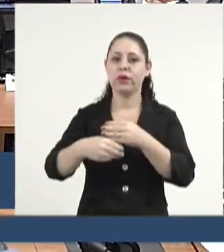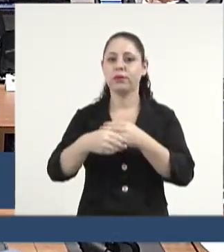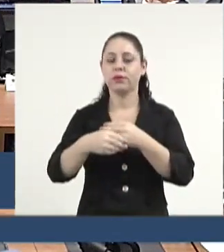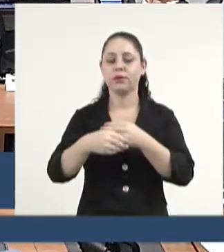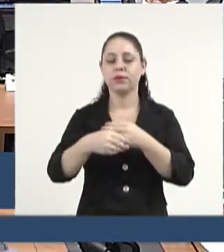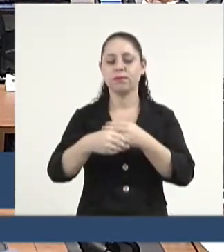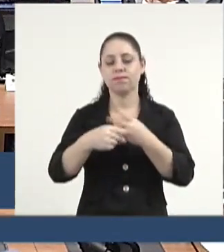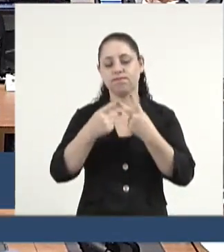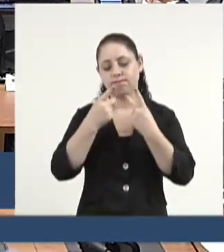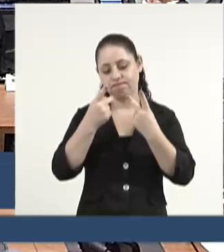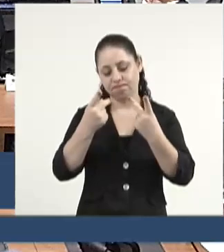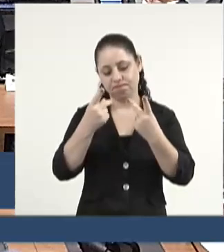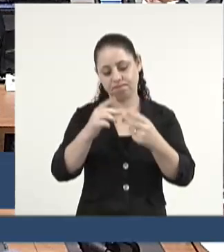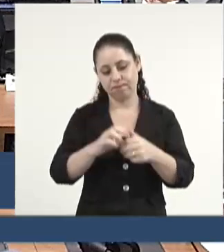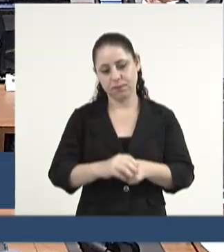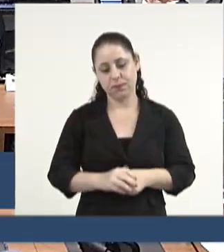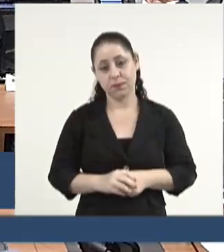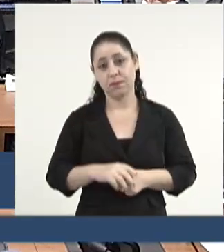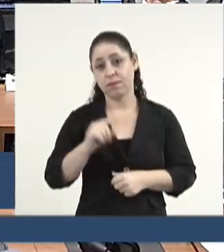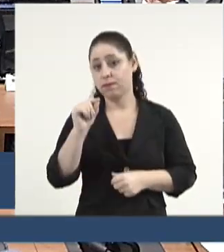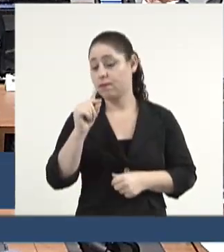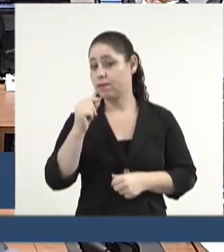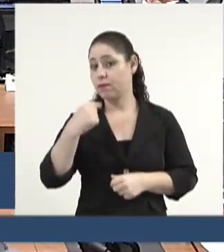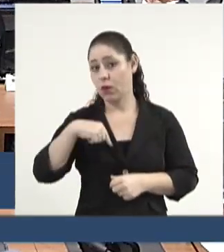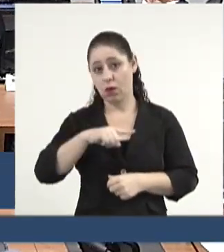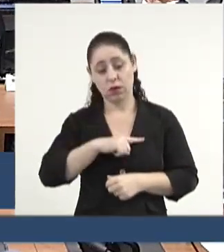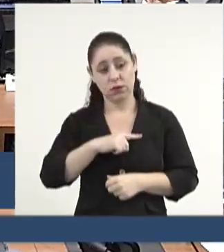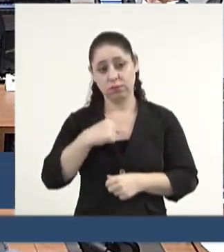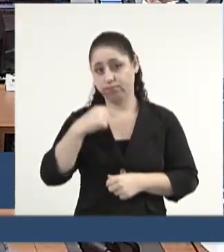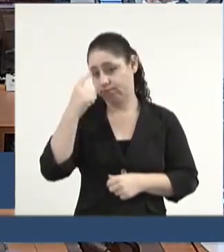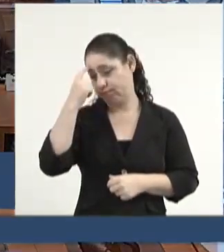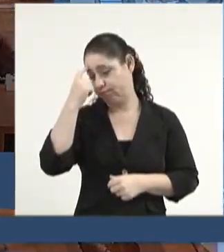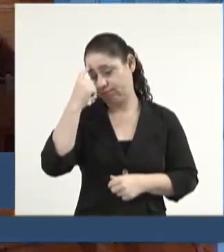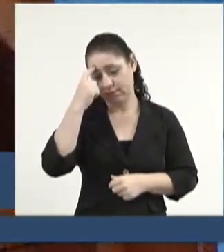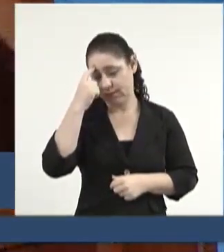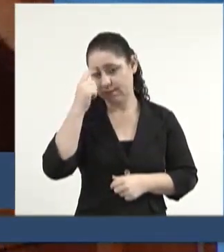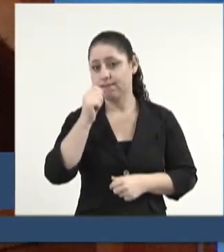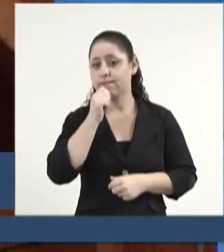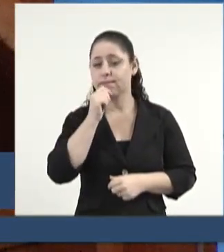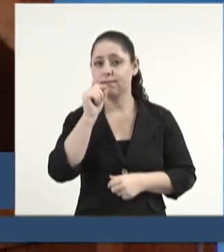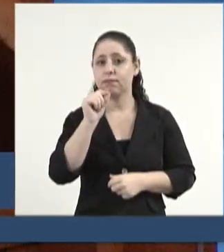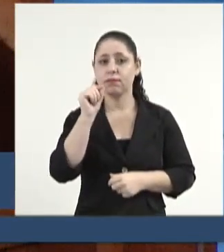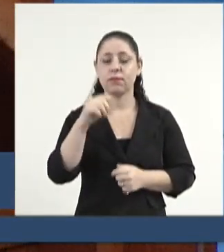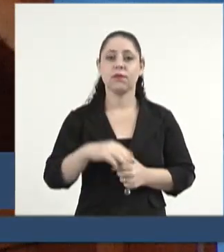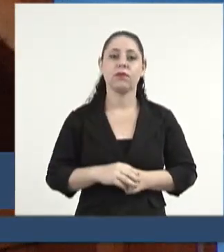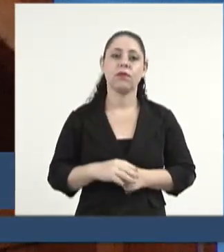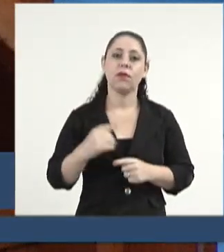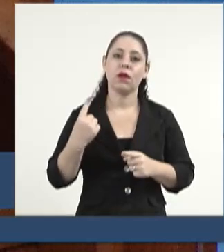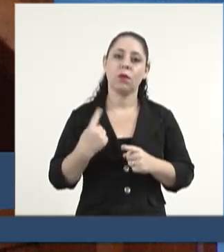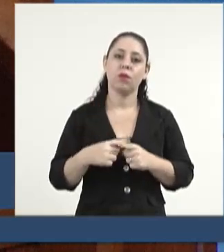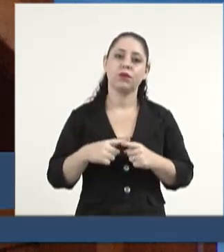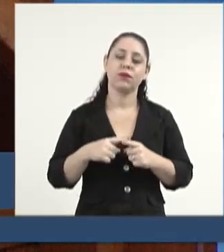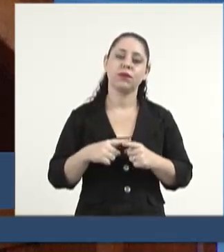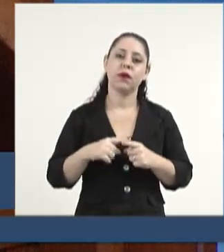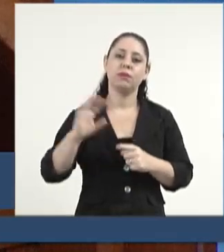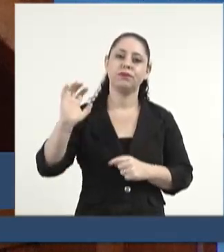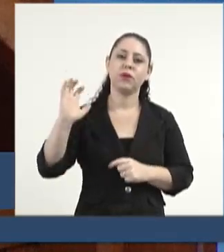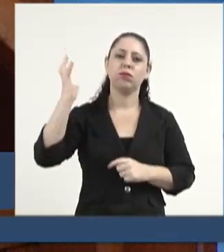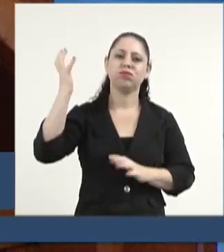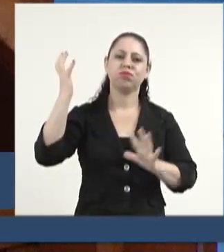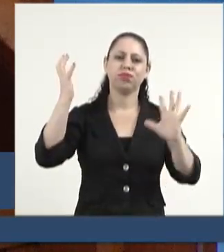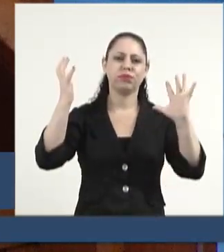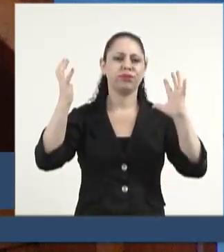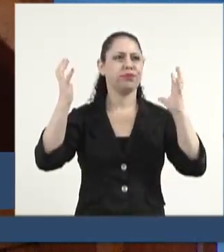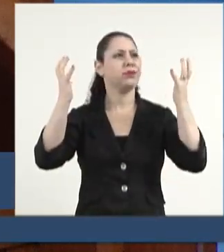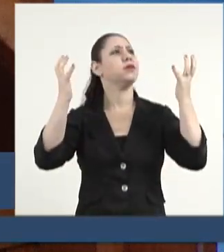ele no meu pronunciamento. O que nós não consideramos ainda é que, em função do evento climático, o